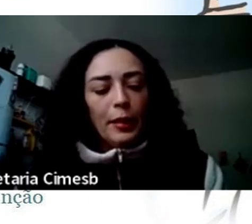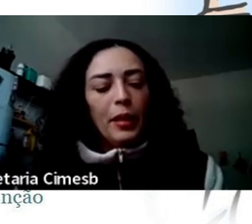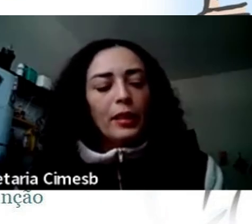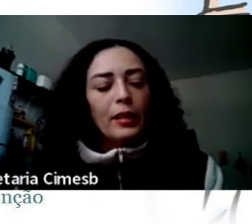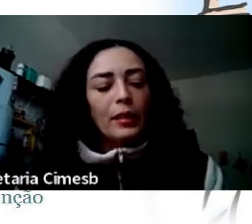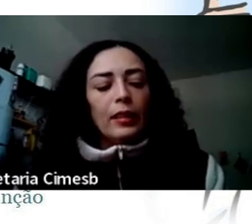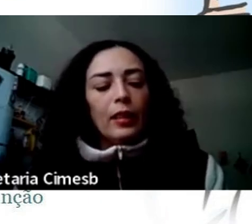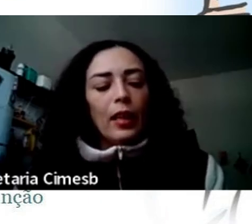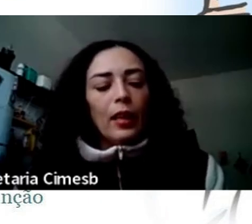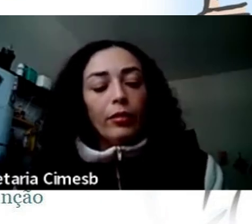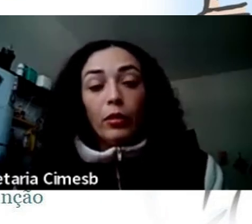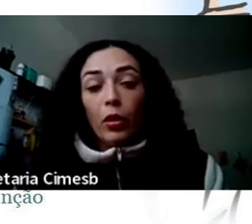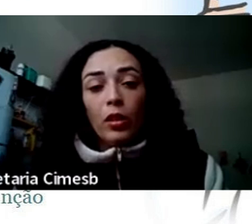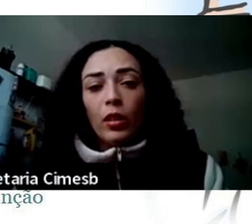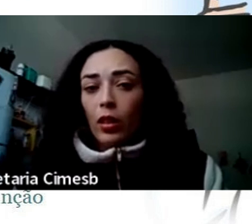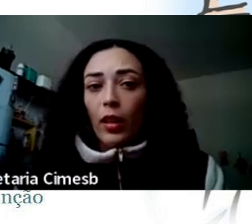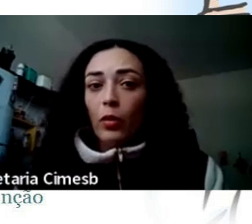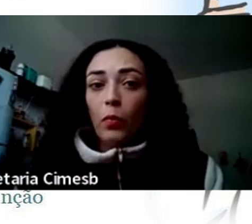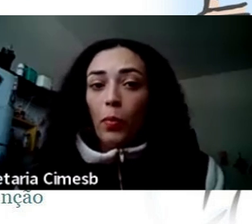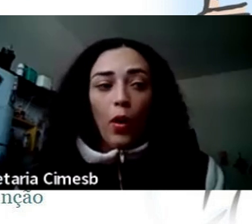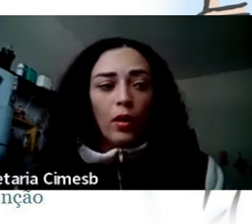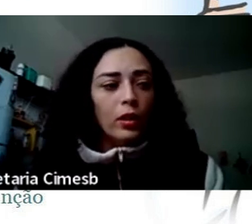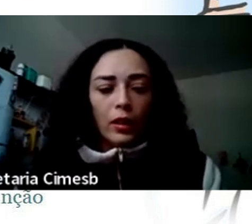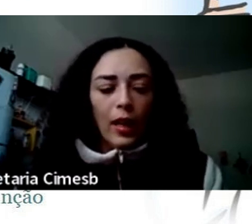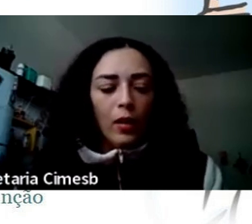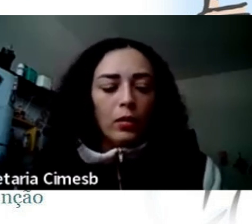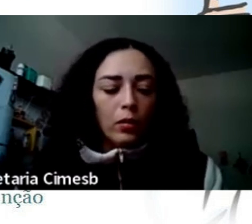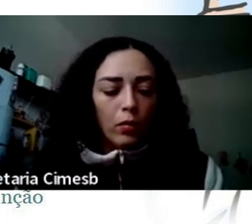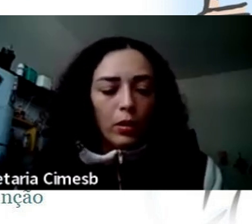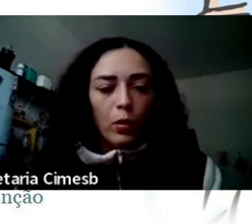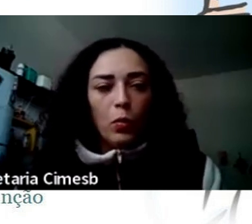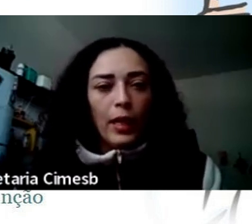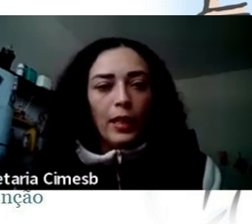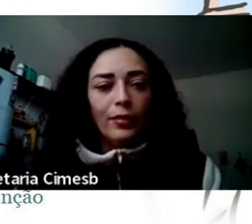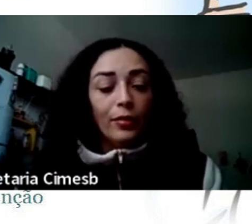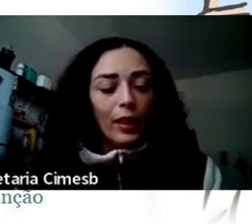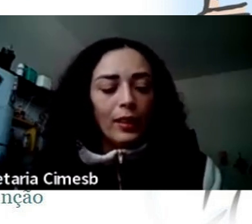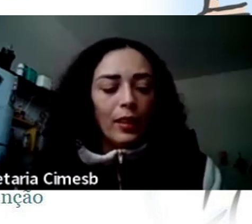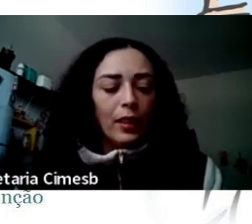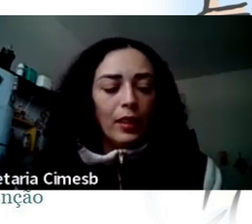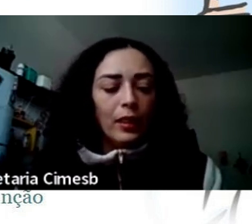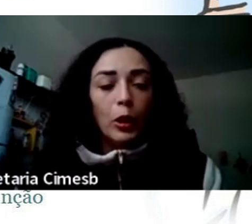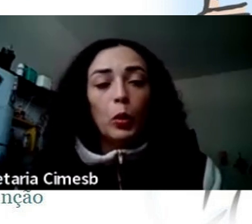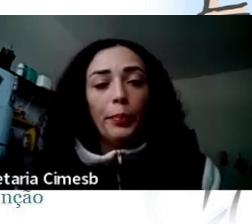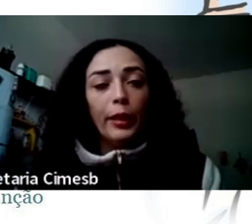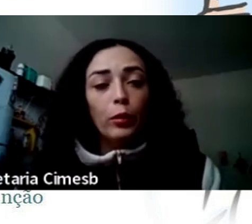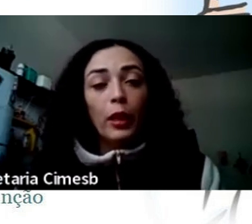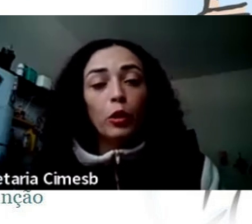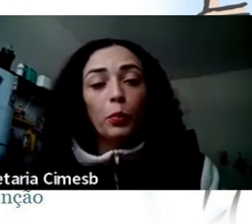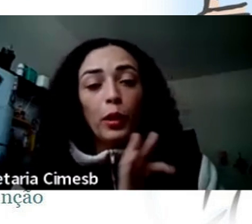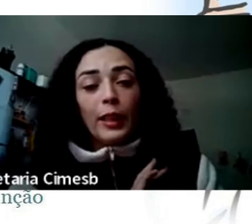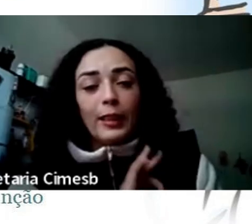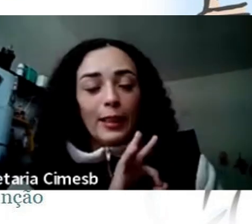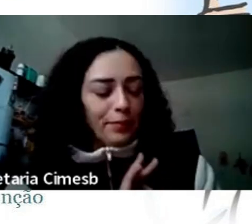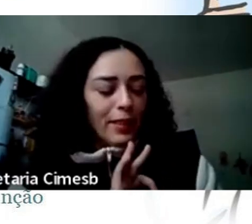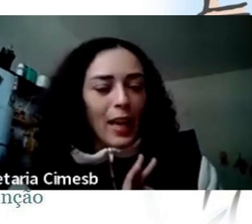de Libras e ela falou, nossa, né, não pode, tal. Conversou com ele fala assim, e ensinou a mãe o